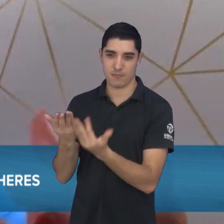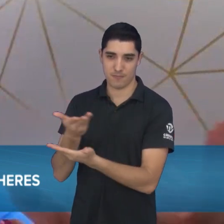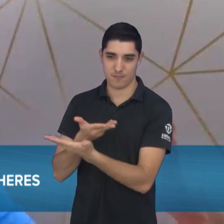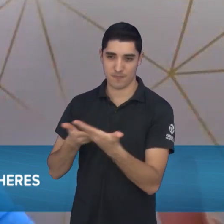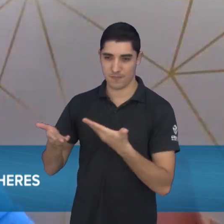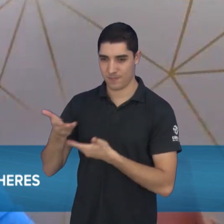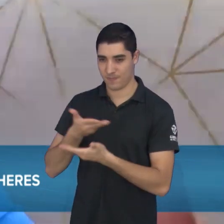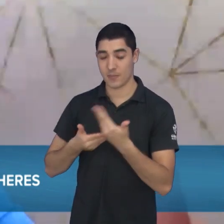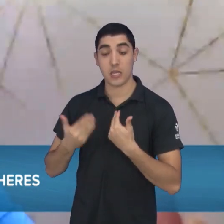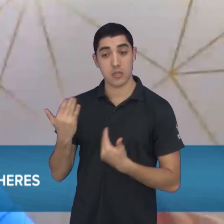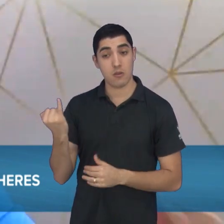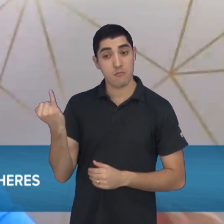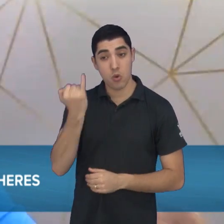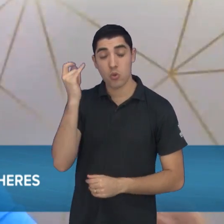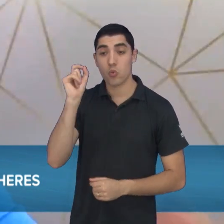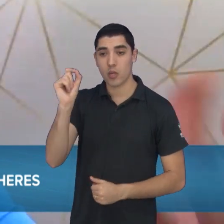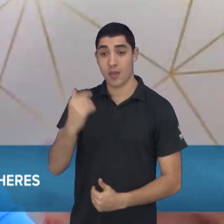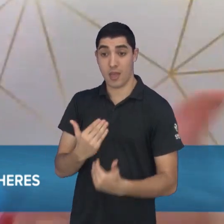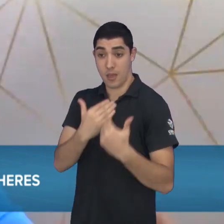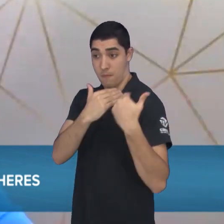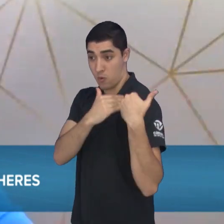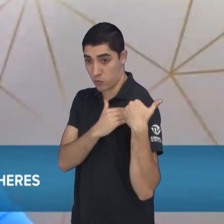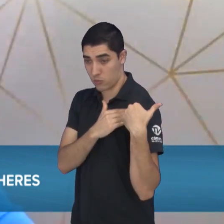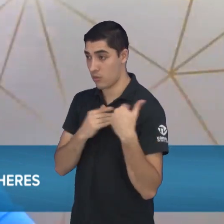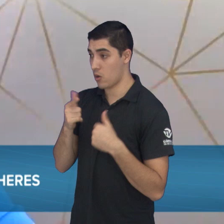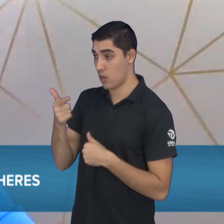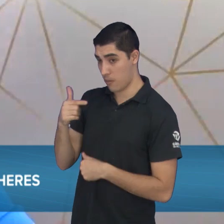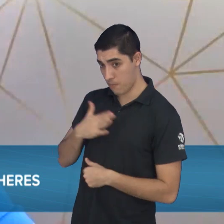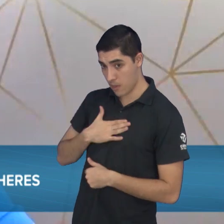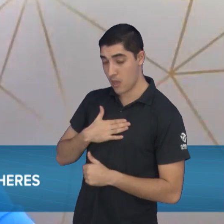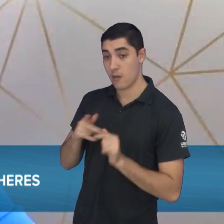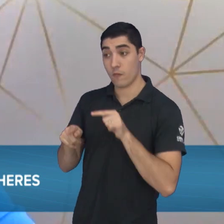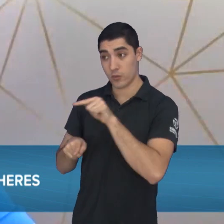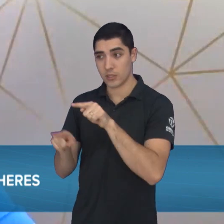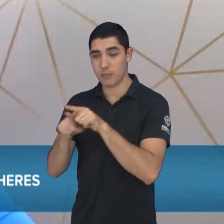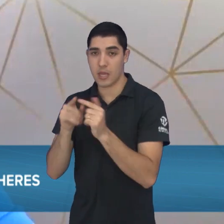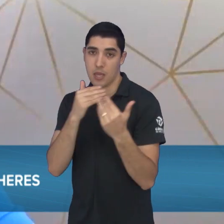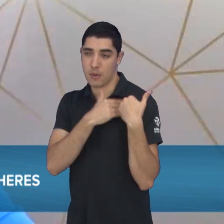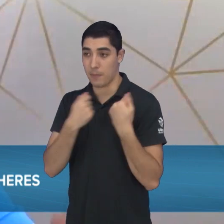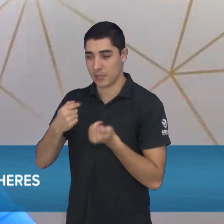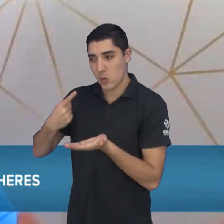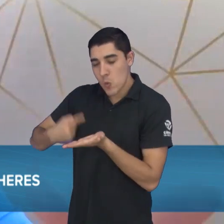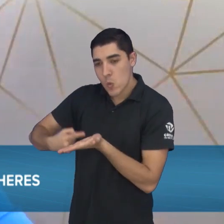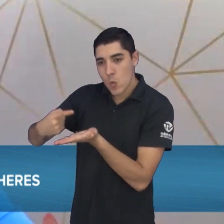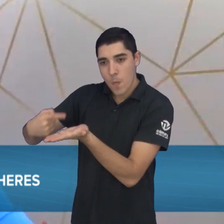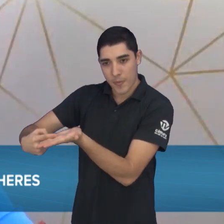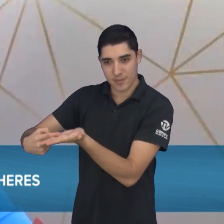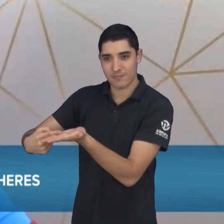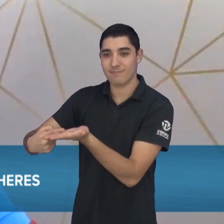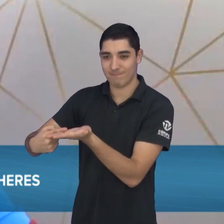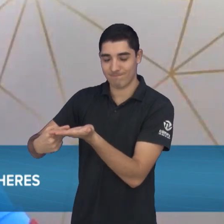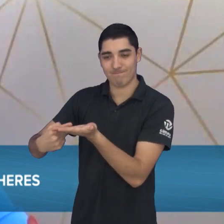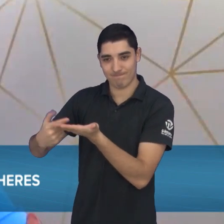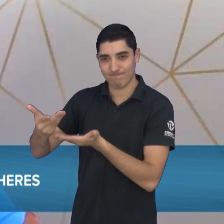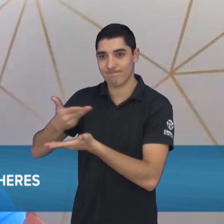essa partilha de tarefas dentro de casa desde muito cedo, sabe? Muitas